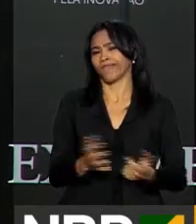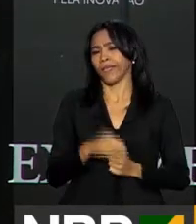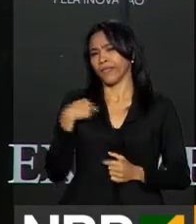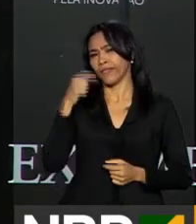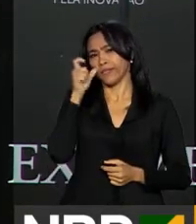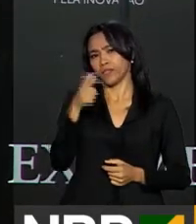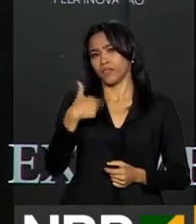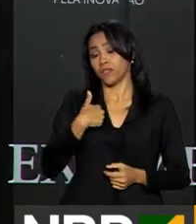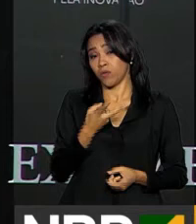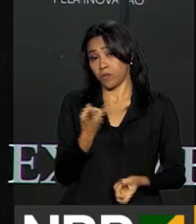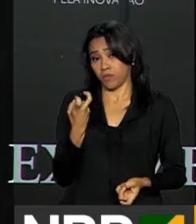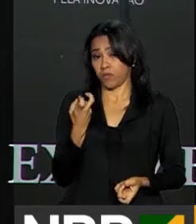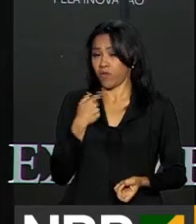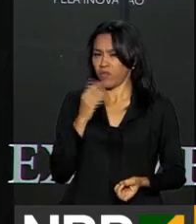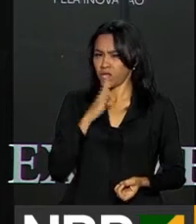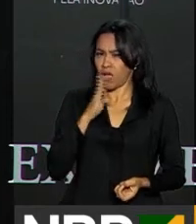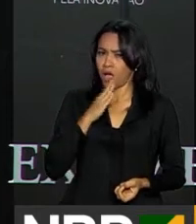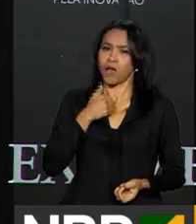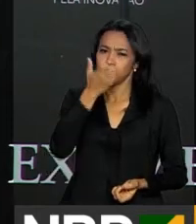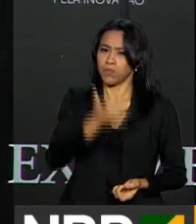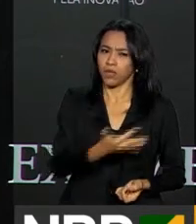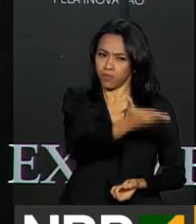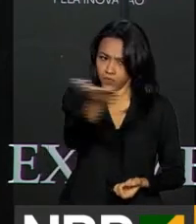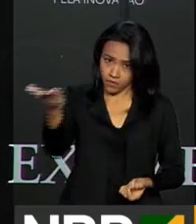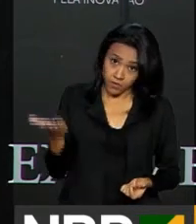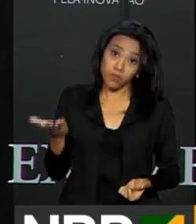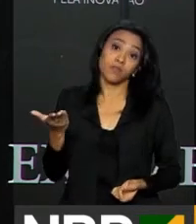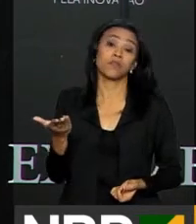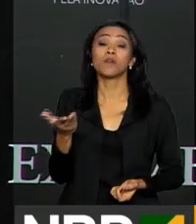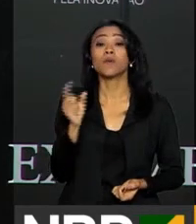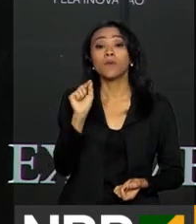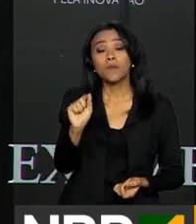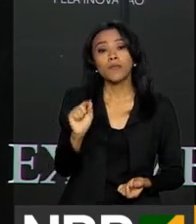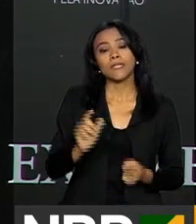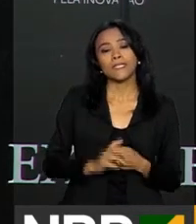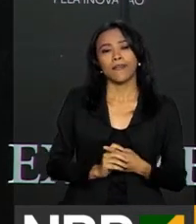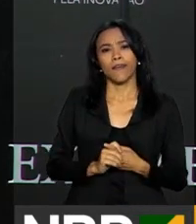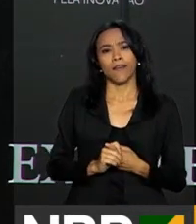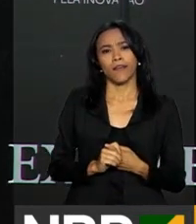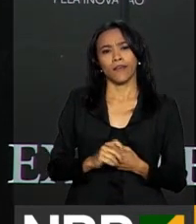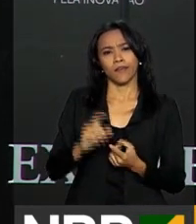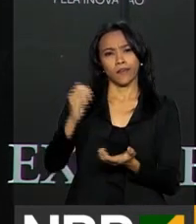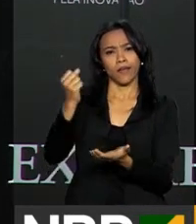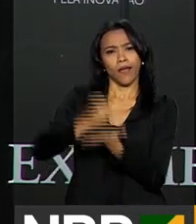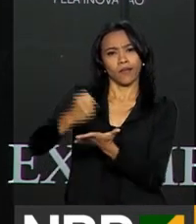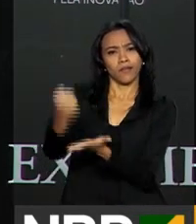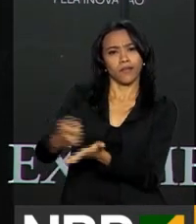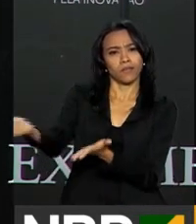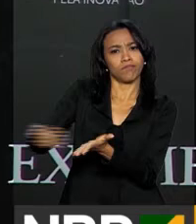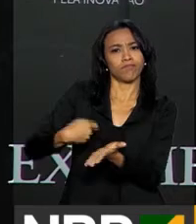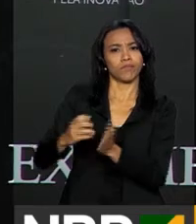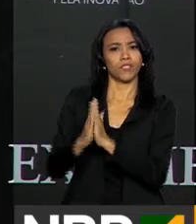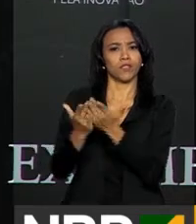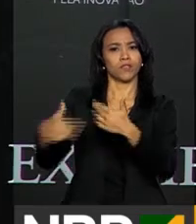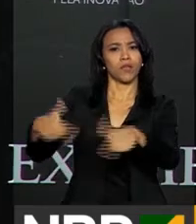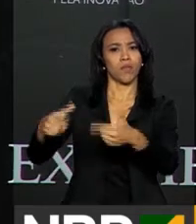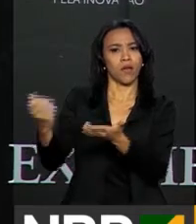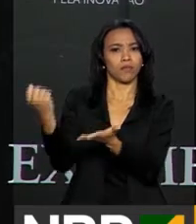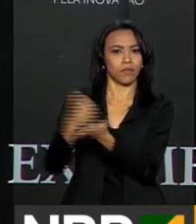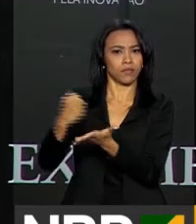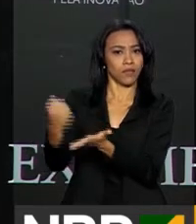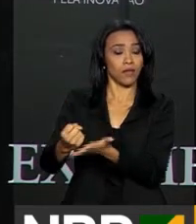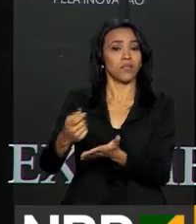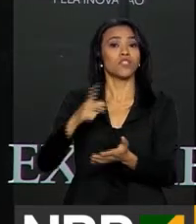Eu verifico, vou dizer rapidamente aos senhores e senhoras, em carteiras assinadas, nós tivemos no mês